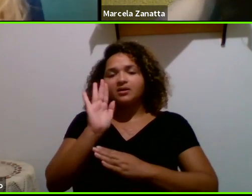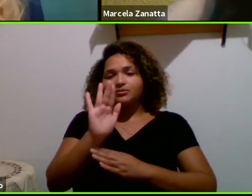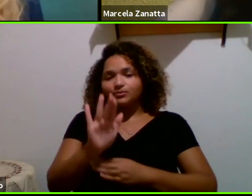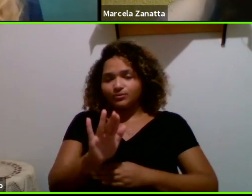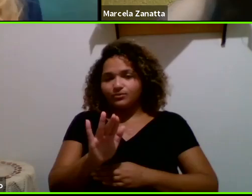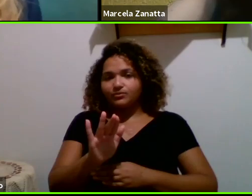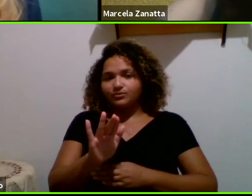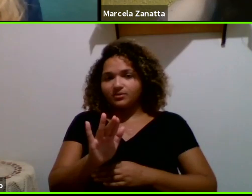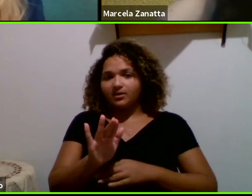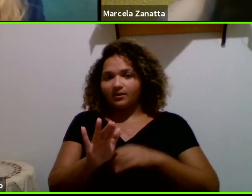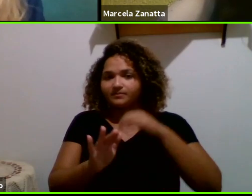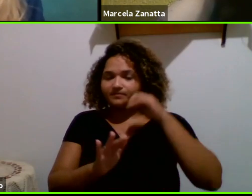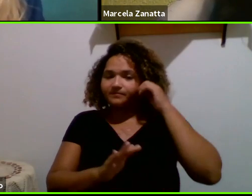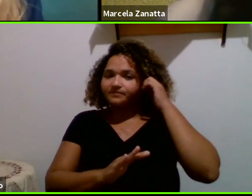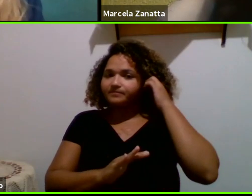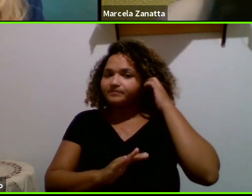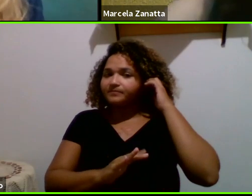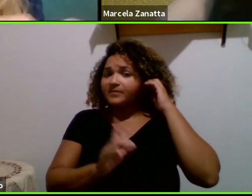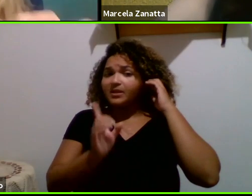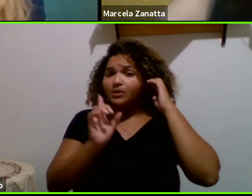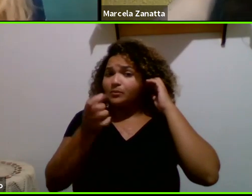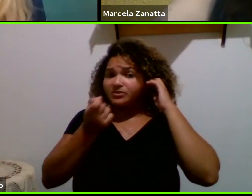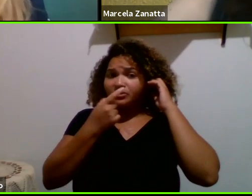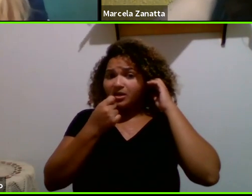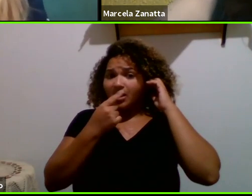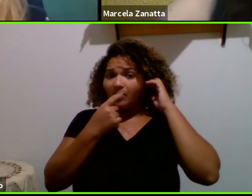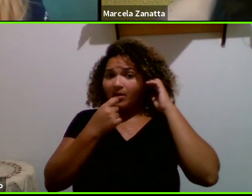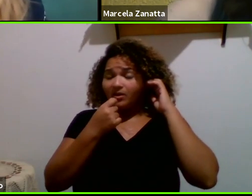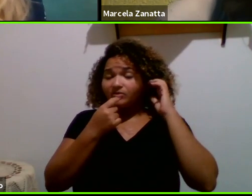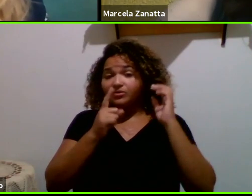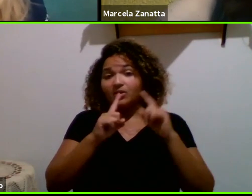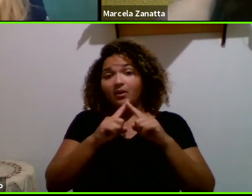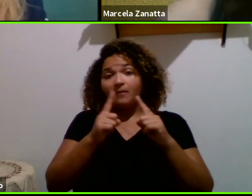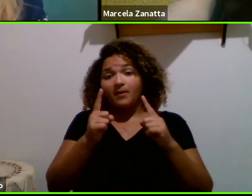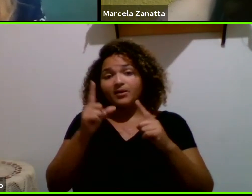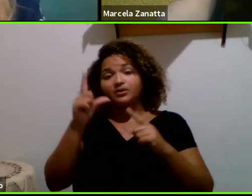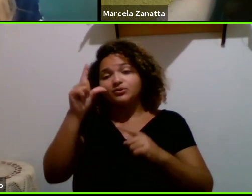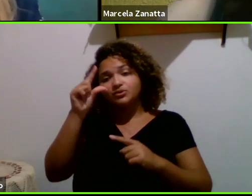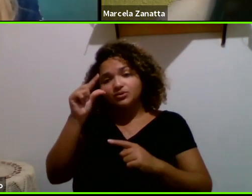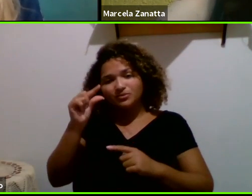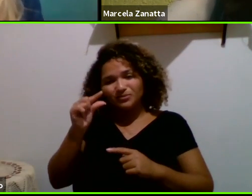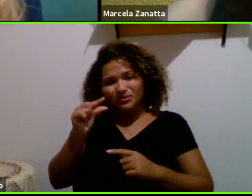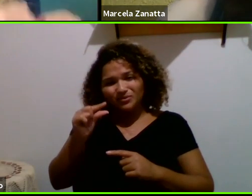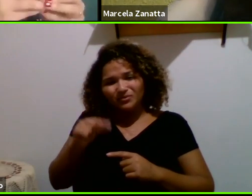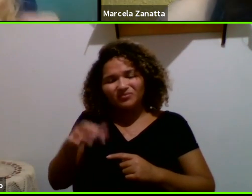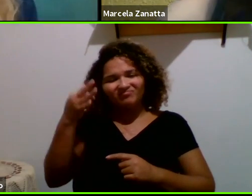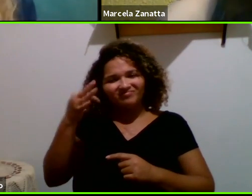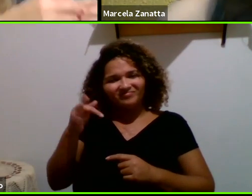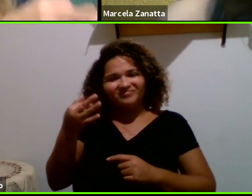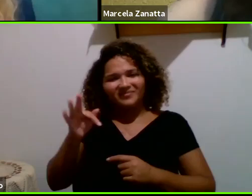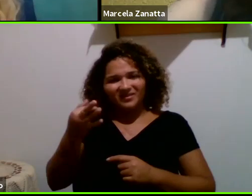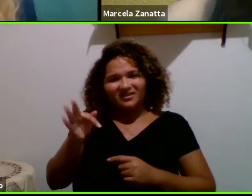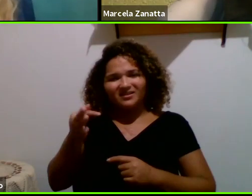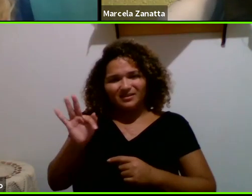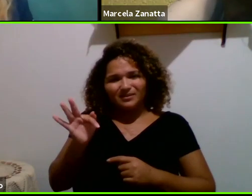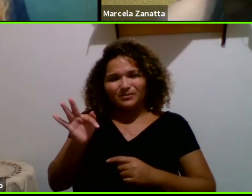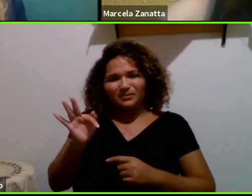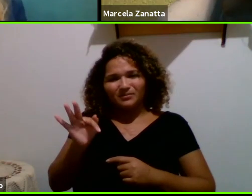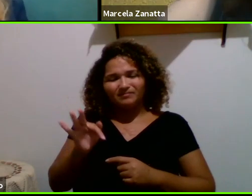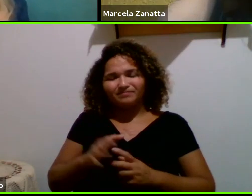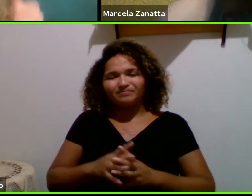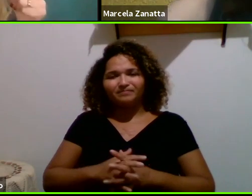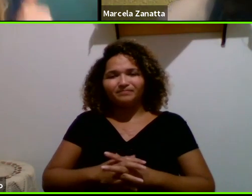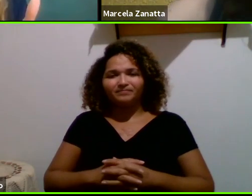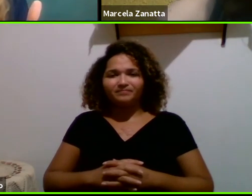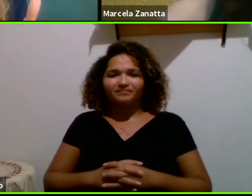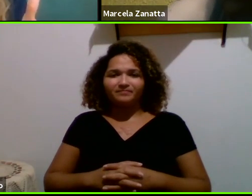não farmacológico para mitigar ou minimizar os desconfortos provocados pelas contrações do trabalho de